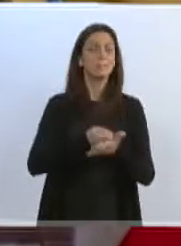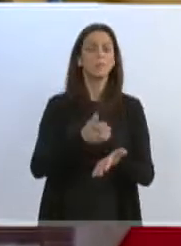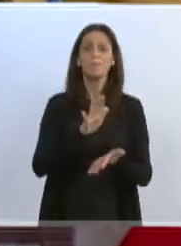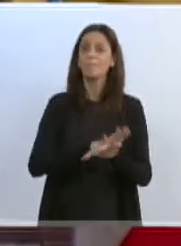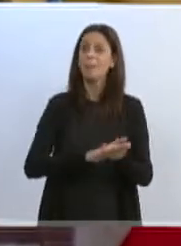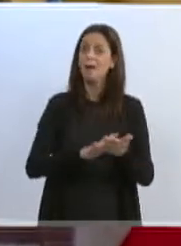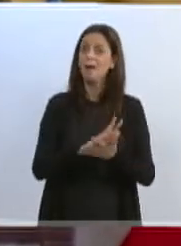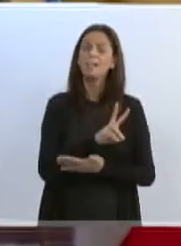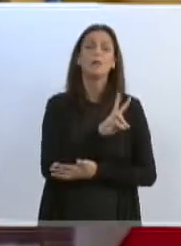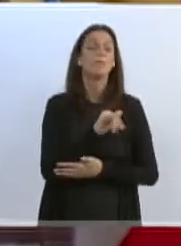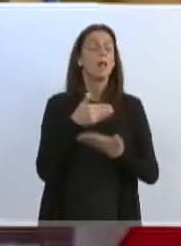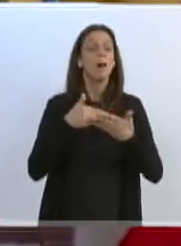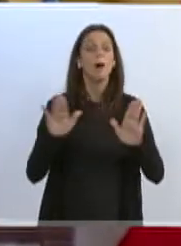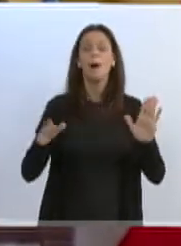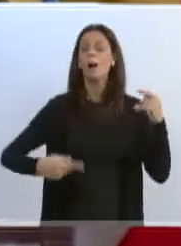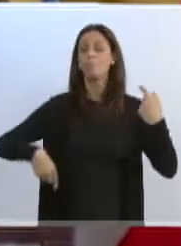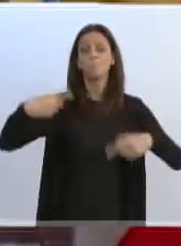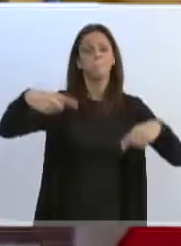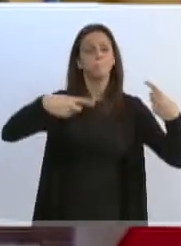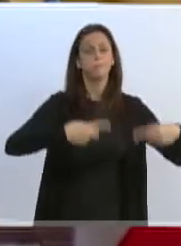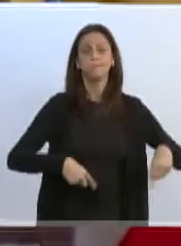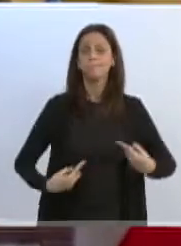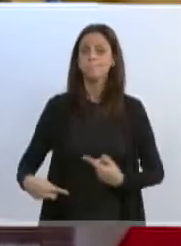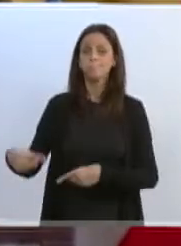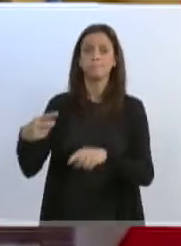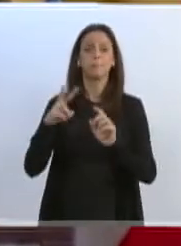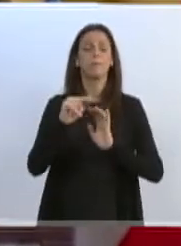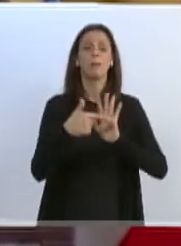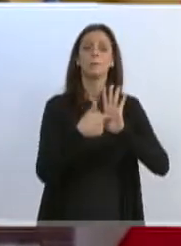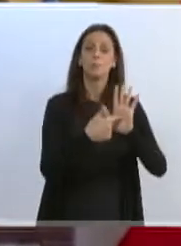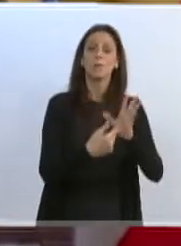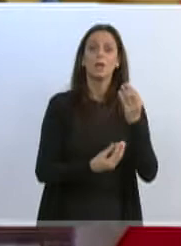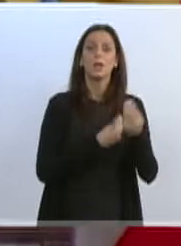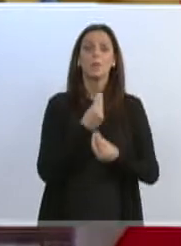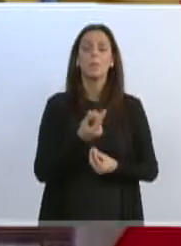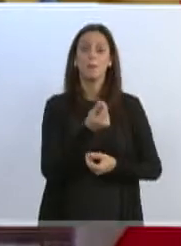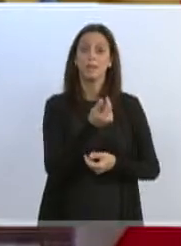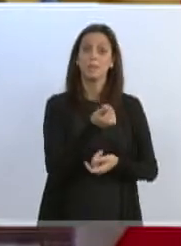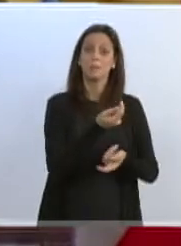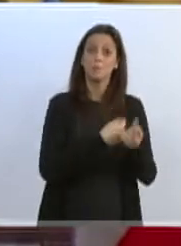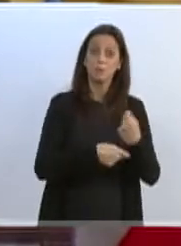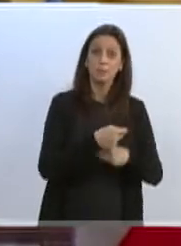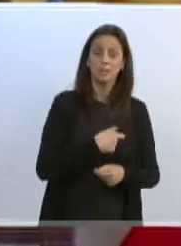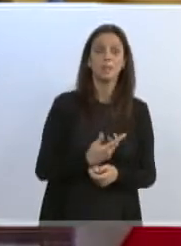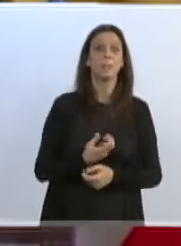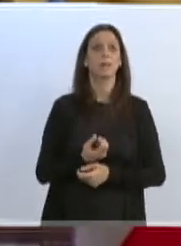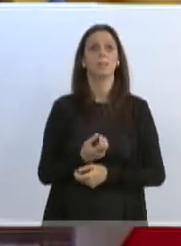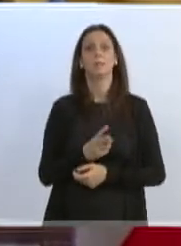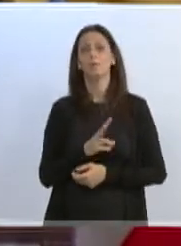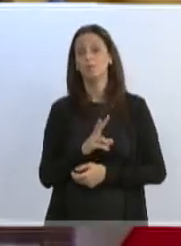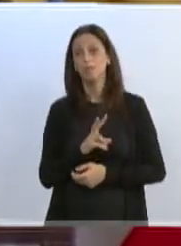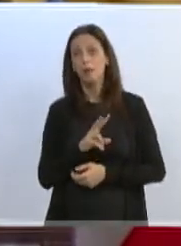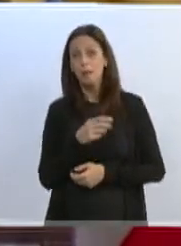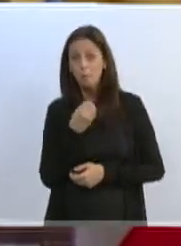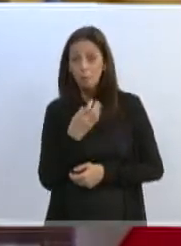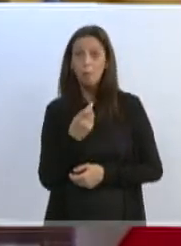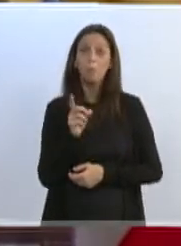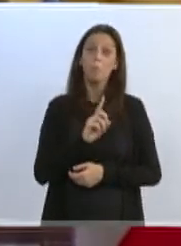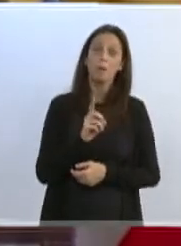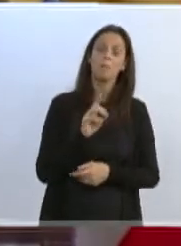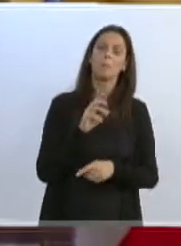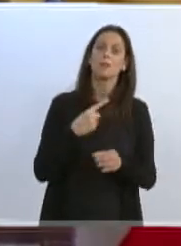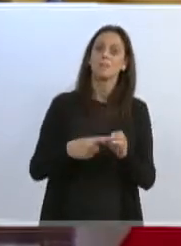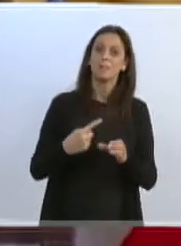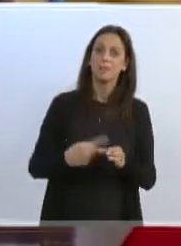amplo debate com a sociedade apresentar o impacto financeiro o quanto isso é bom para a cidade nós